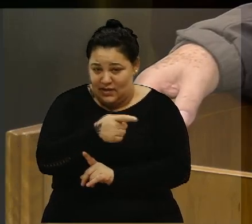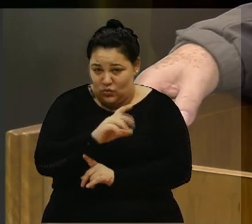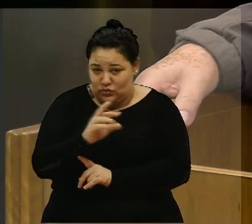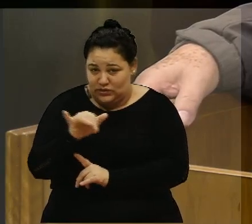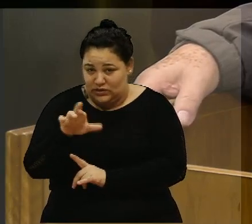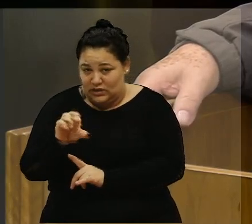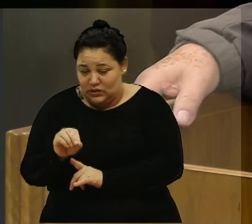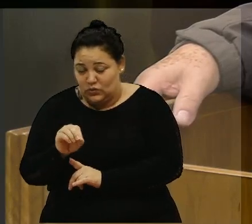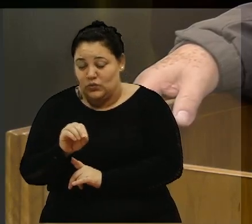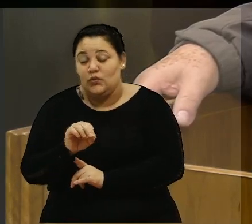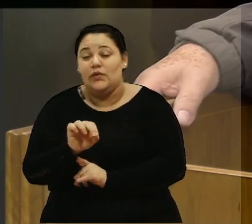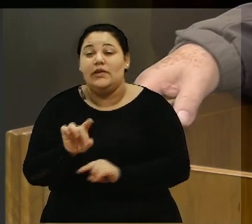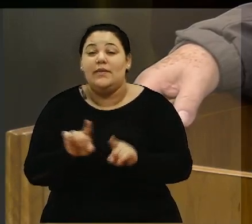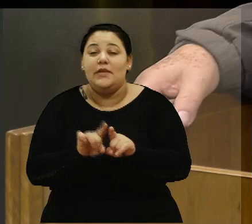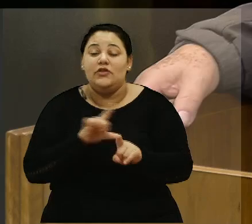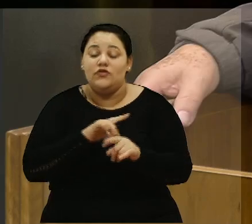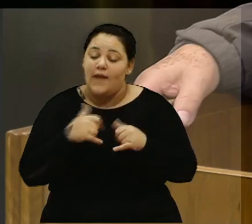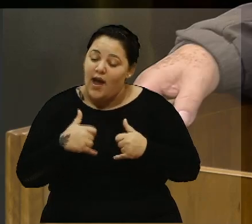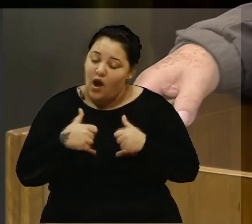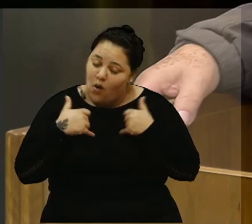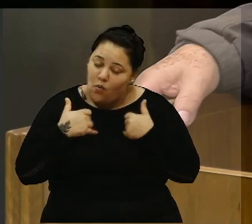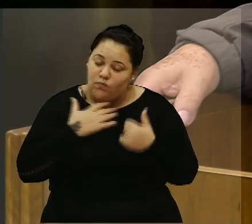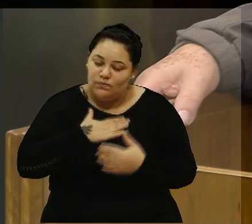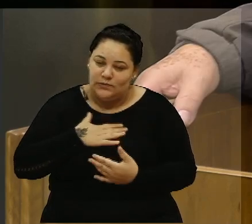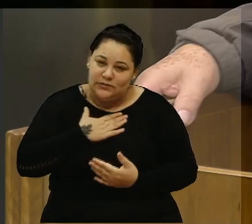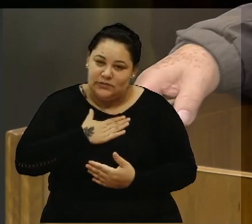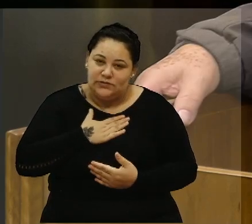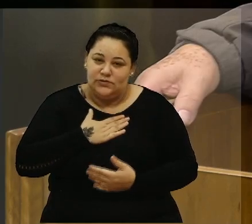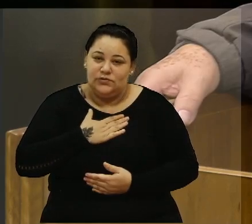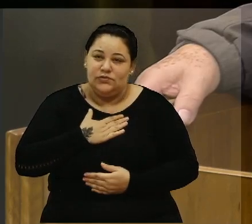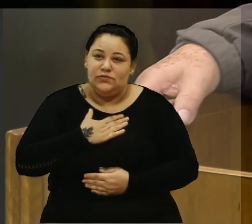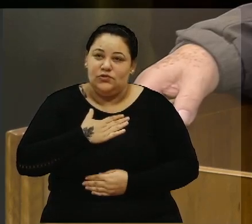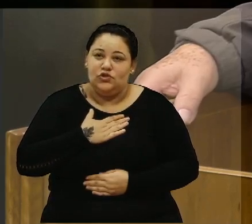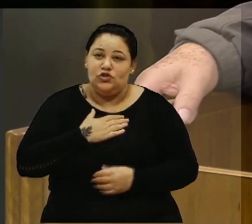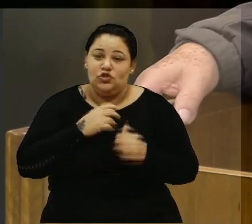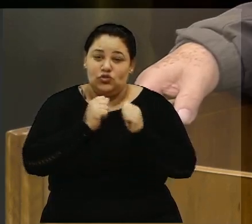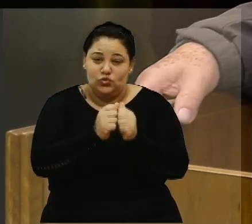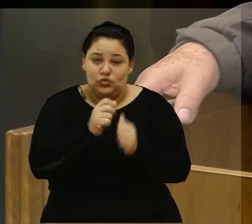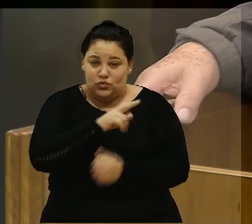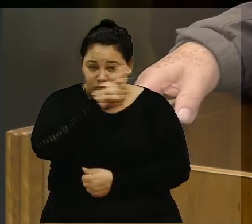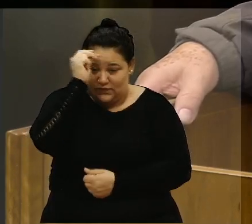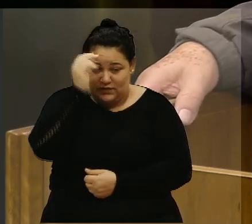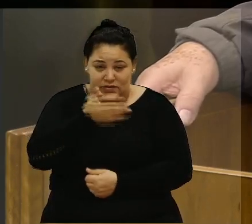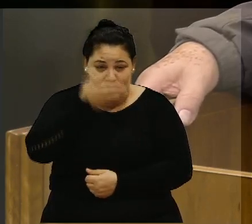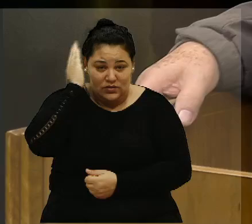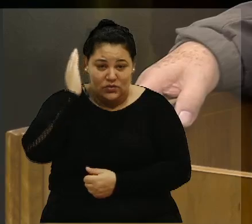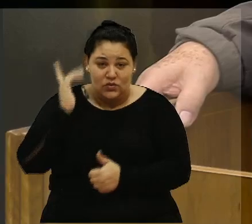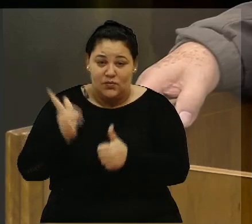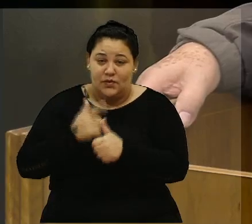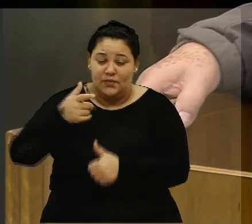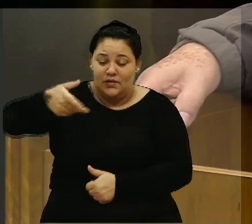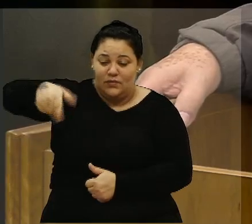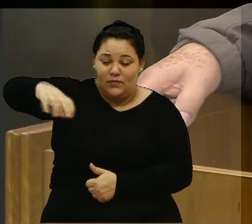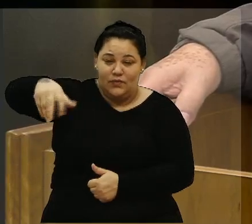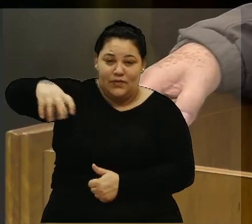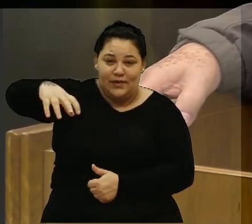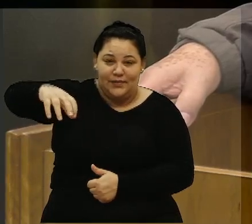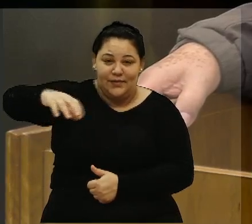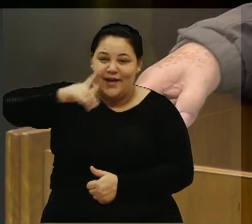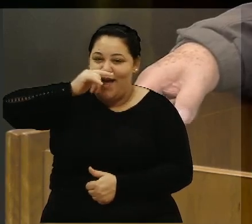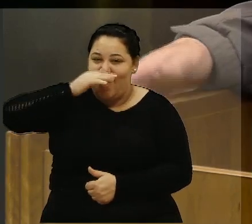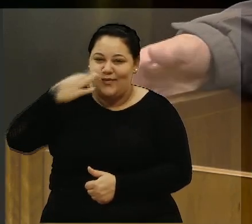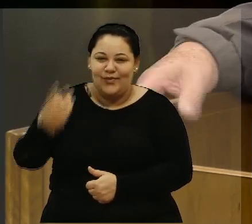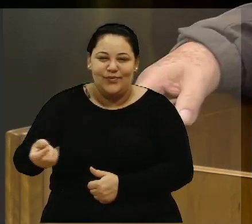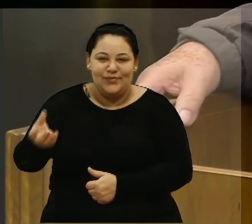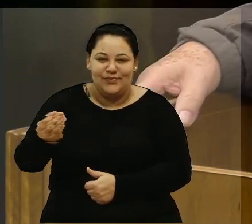tive a honra de ser, junto com o prefeito Alceu, o primeiro que abriu uma torneira com água do Marrecas, né, vindo para